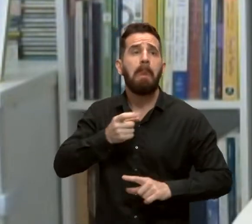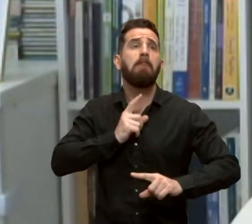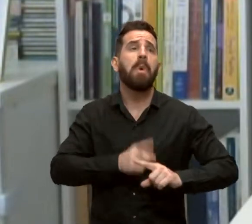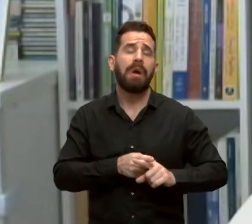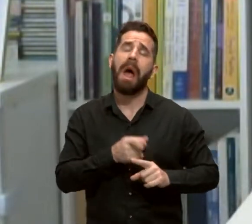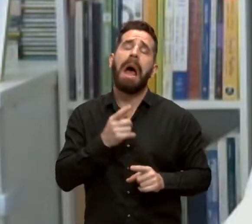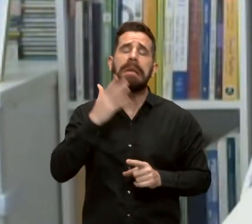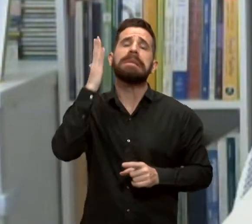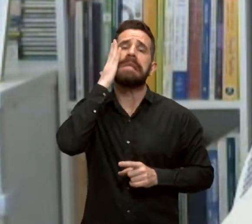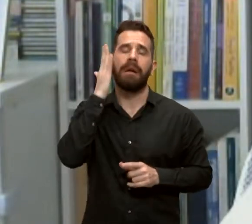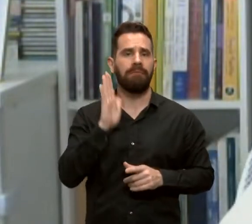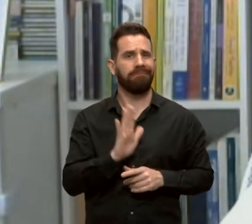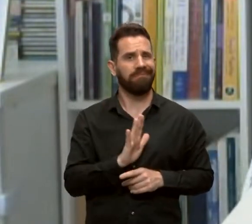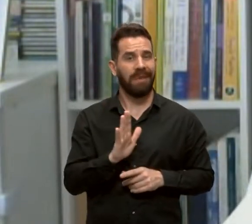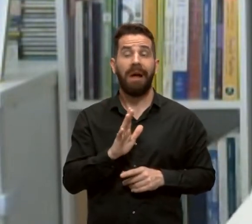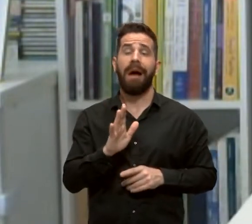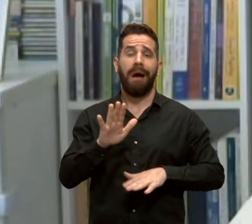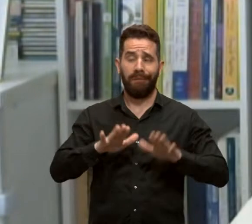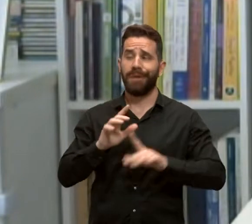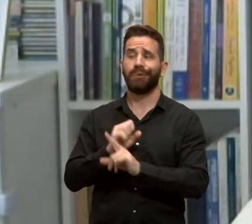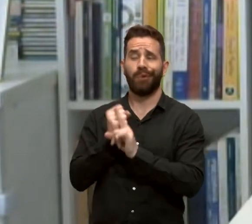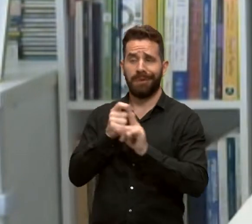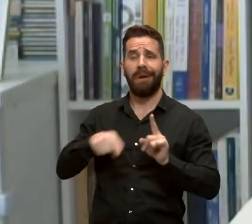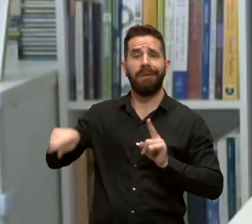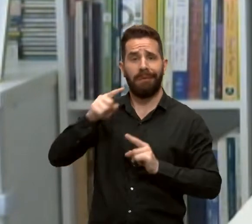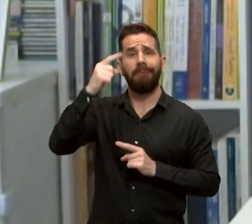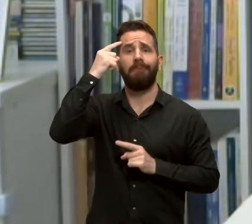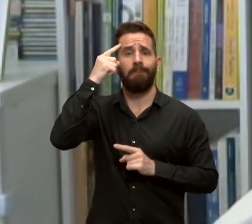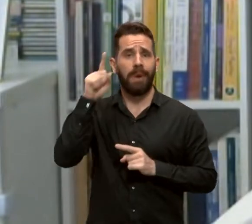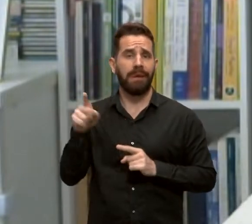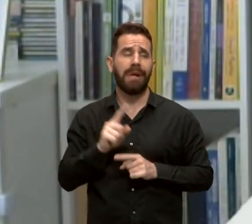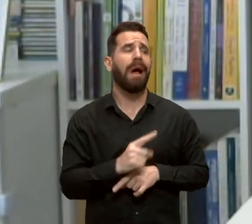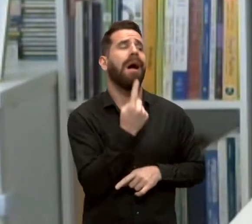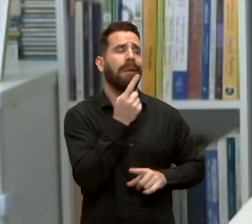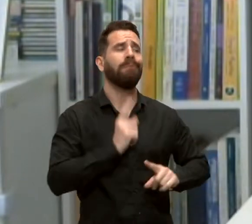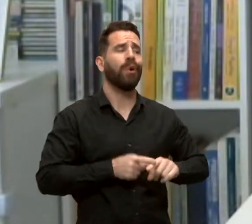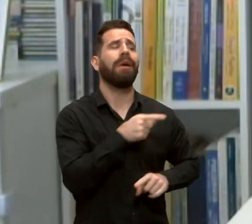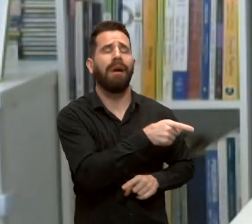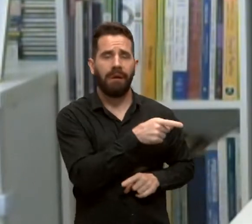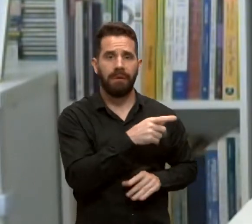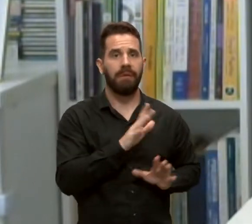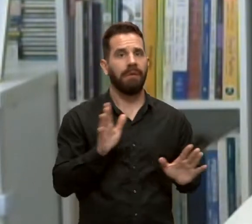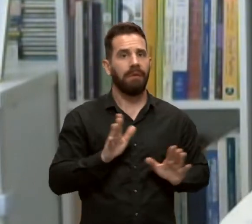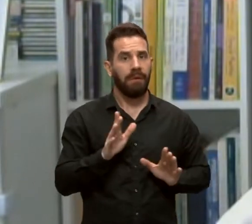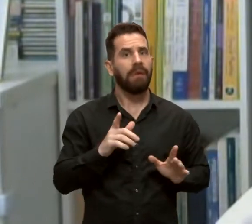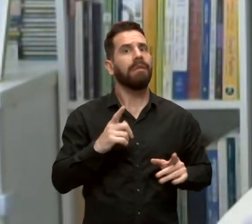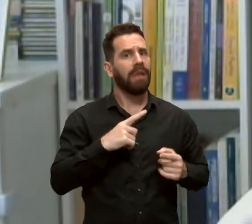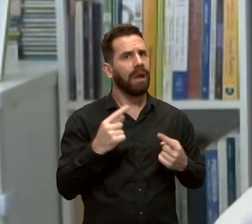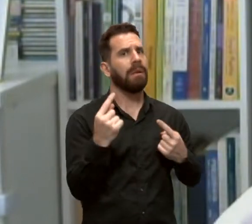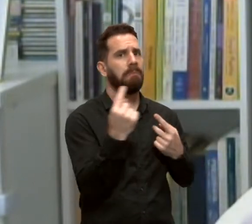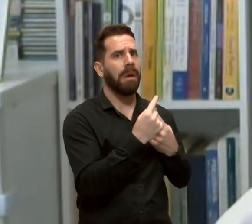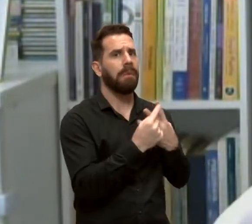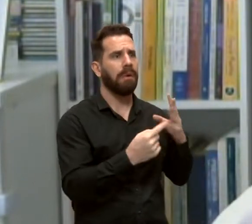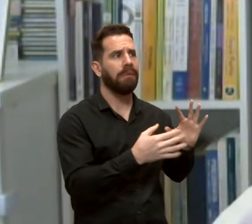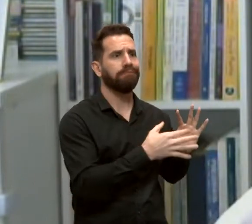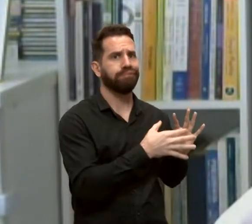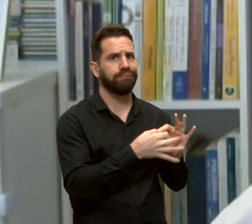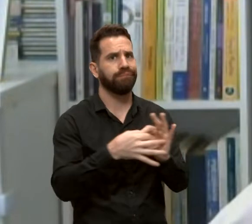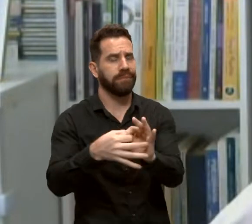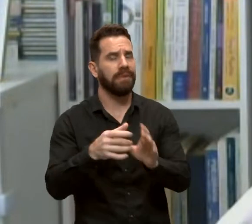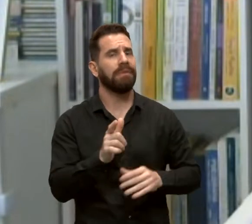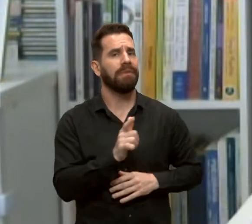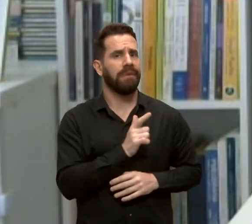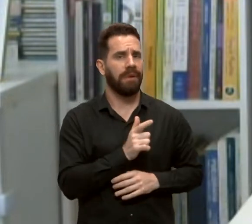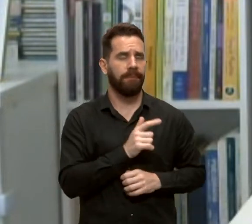vê comumente na sociedade, né? Existe uma cadeia circular de fatores. Então, por exemplo,